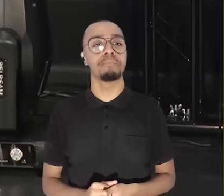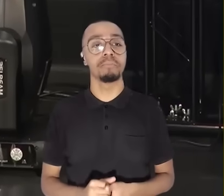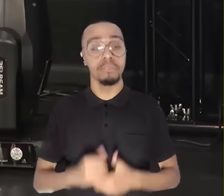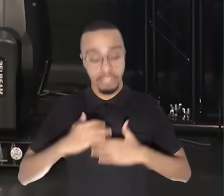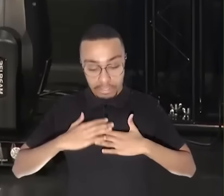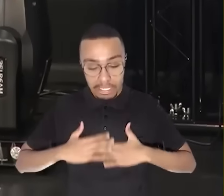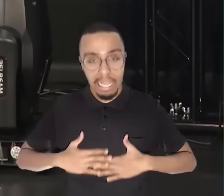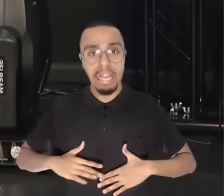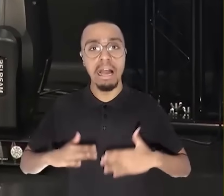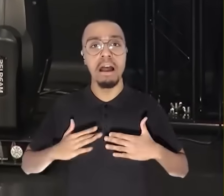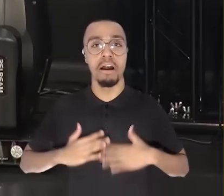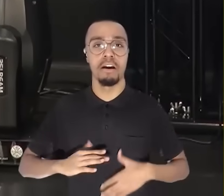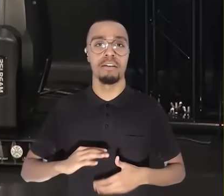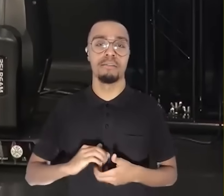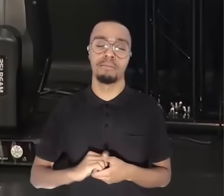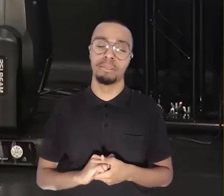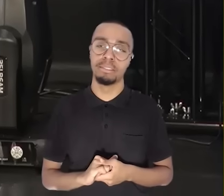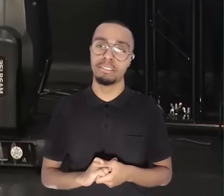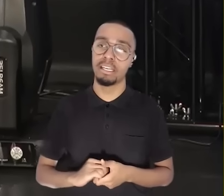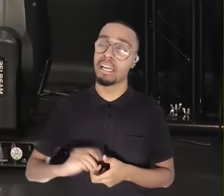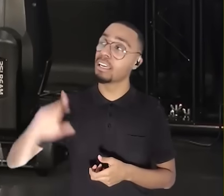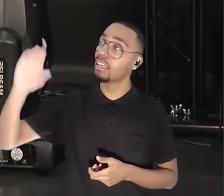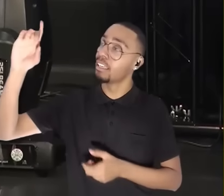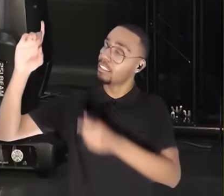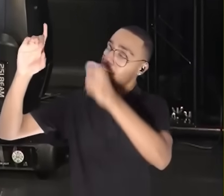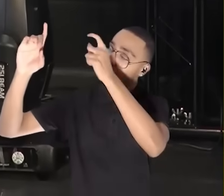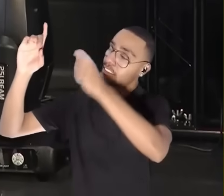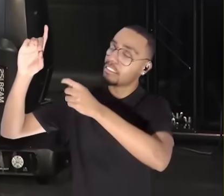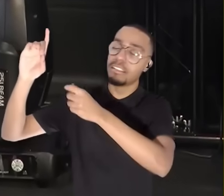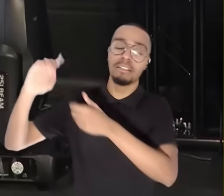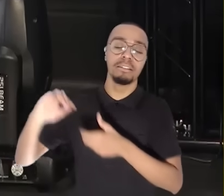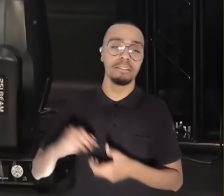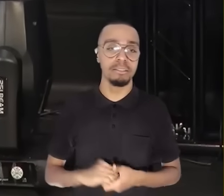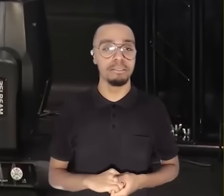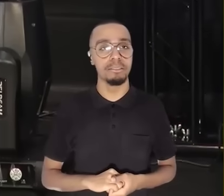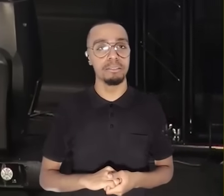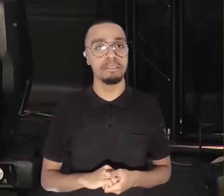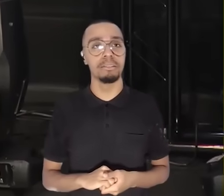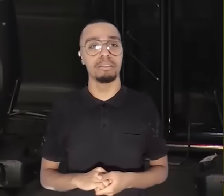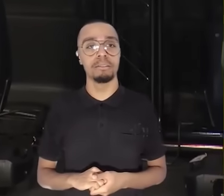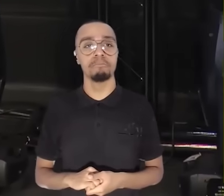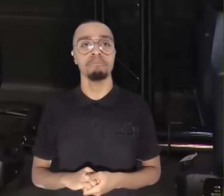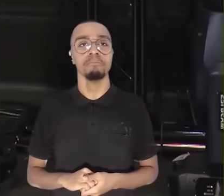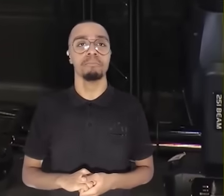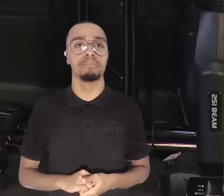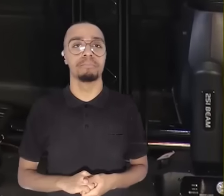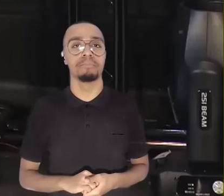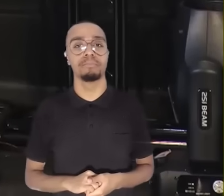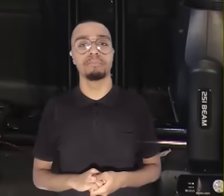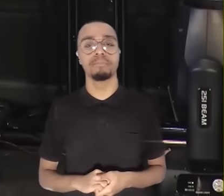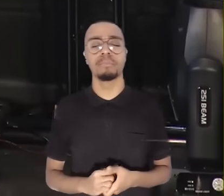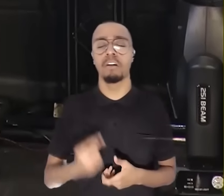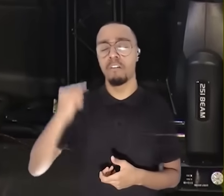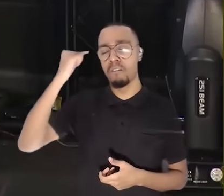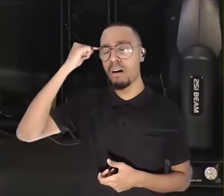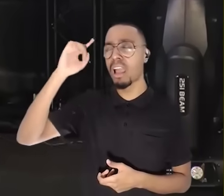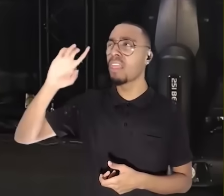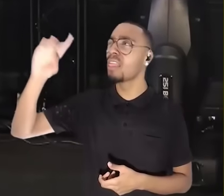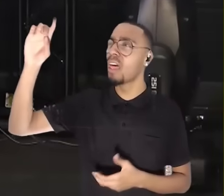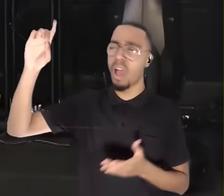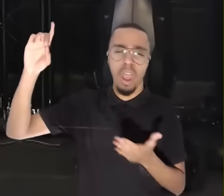Calma, eu sou. Curve a sua cabeça. Liga o teu pensamento em